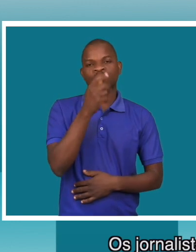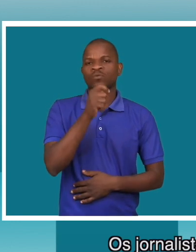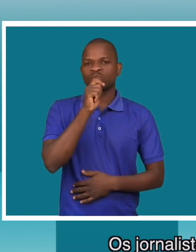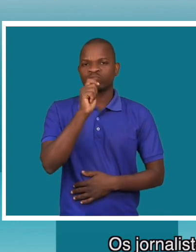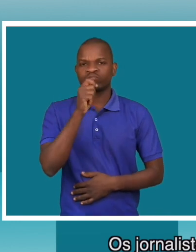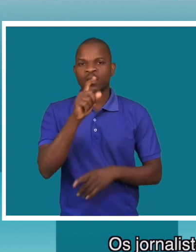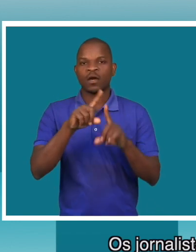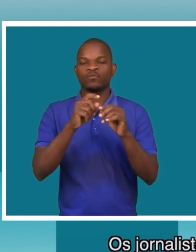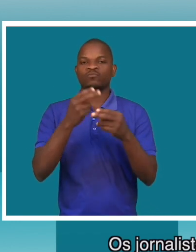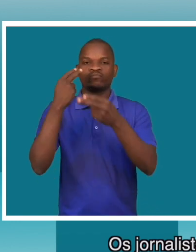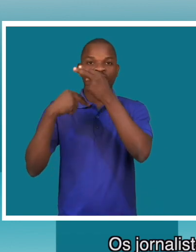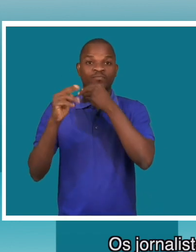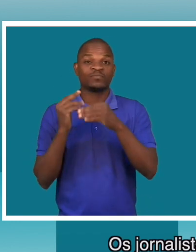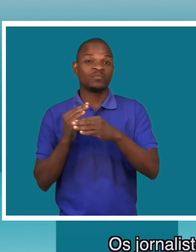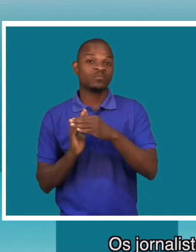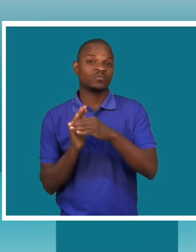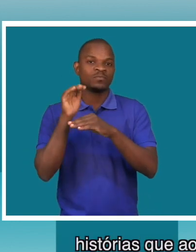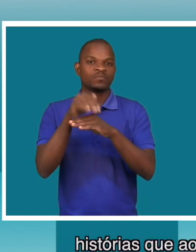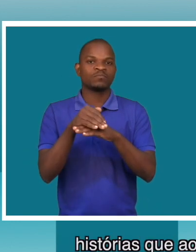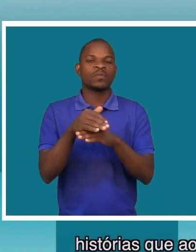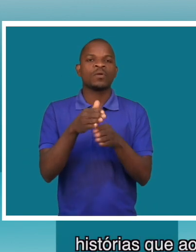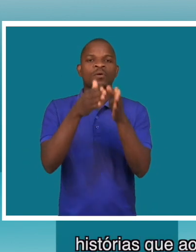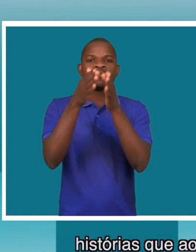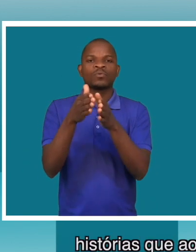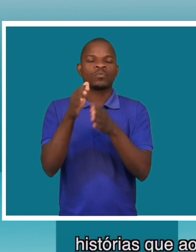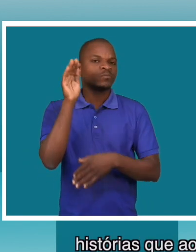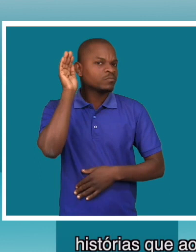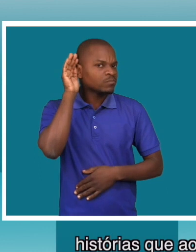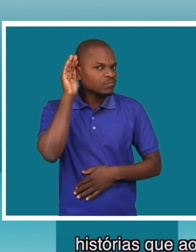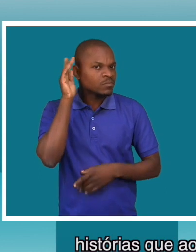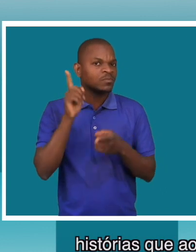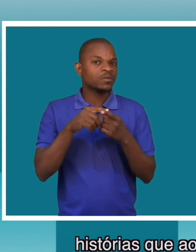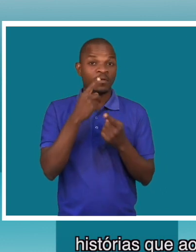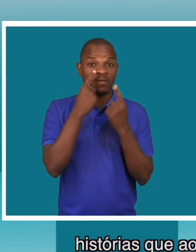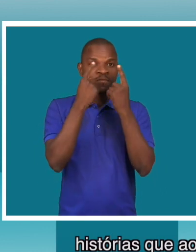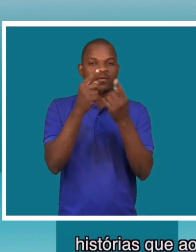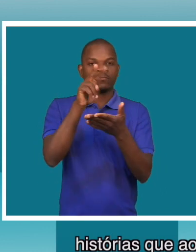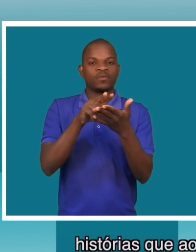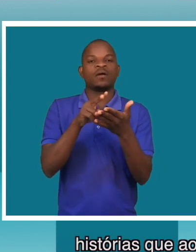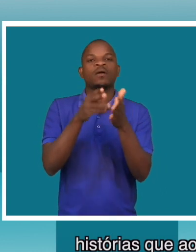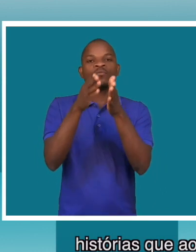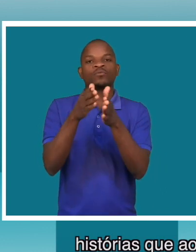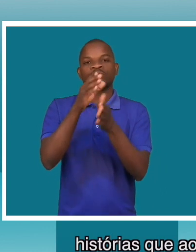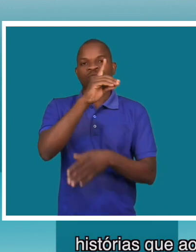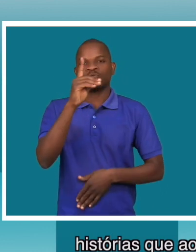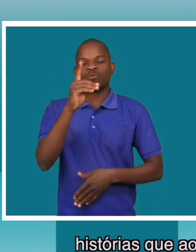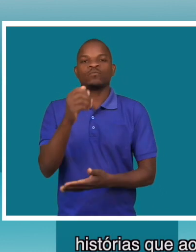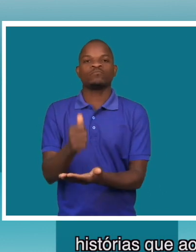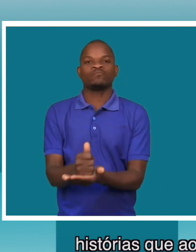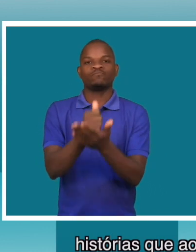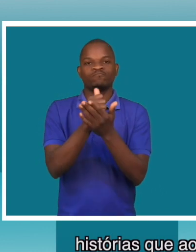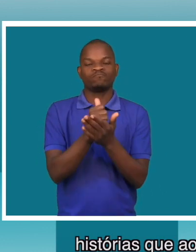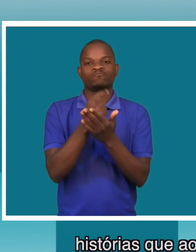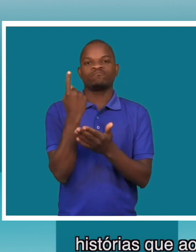mudar de mentalidade, escrever histórias de superação, histórias que ao ver, ao ouvir, ao ler, as pessoas com deficiência também